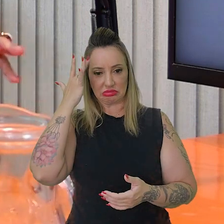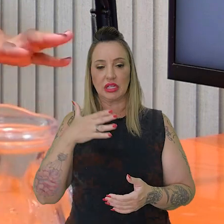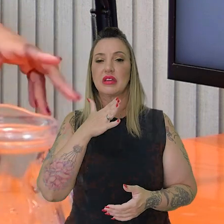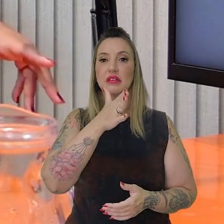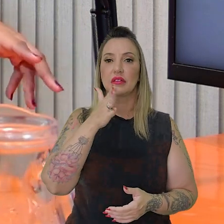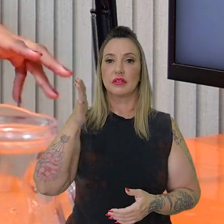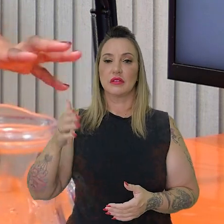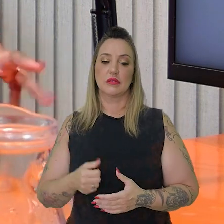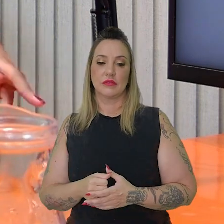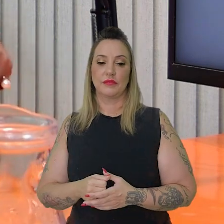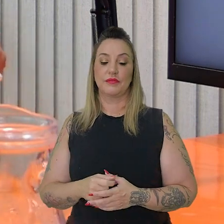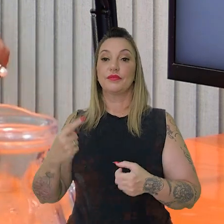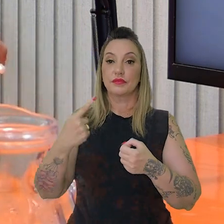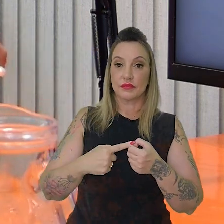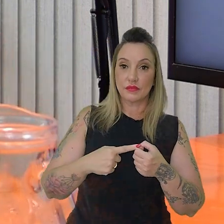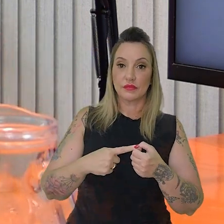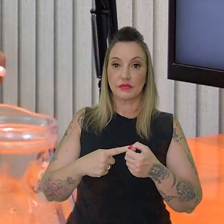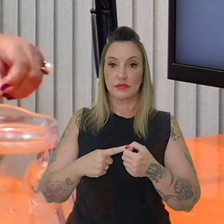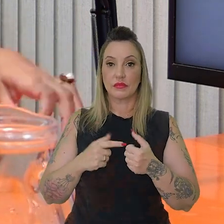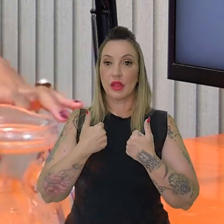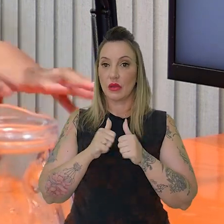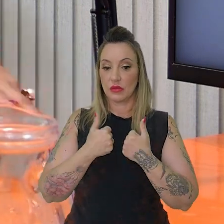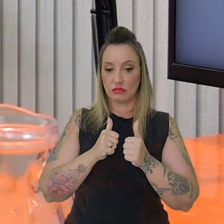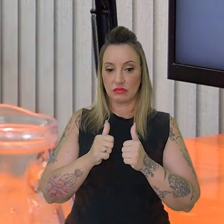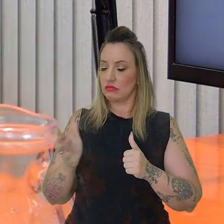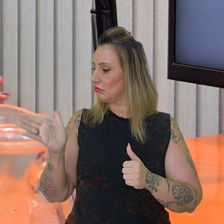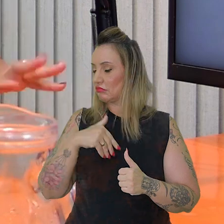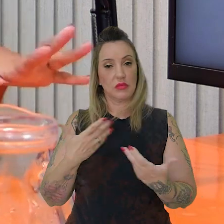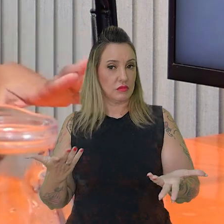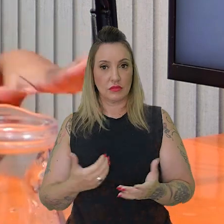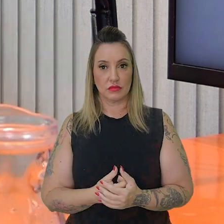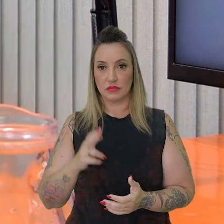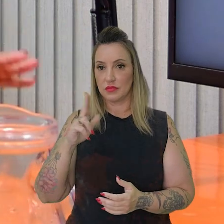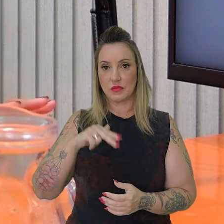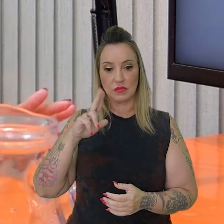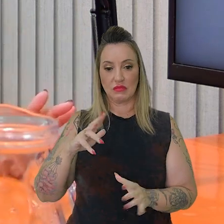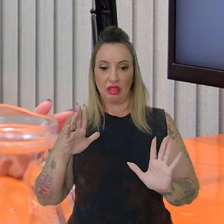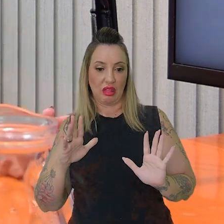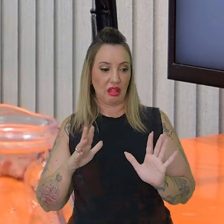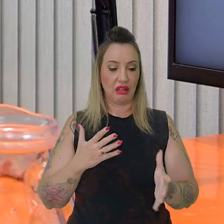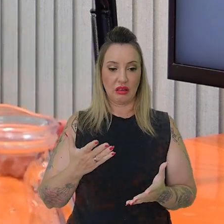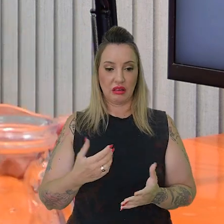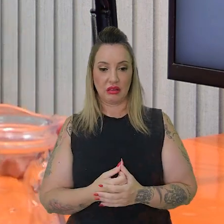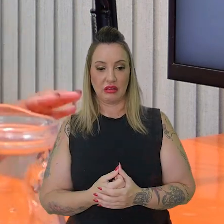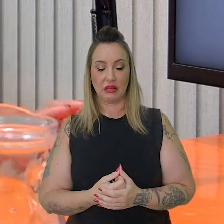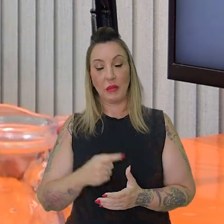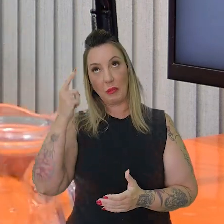eh tá no anterior pegar ônibus no meio da estrada V pra estrada eu nunca fui assim de